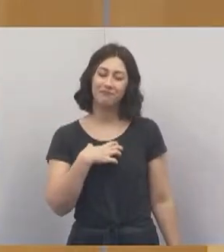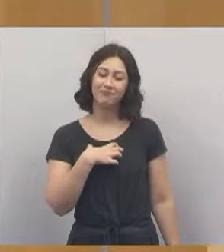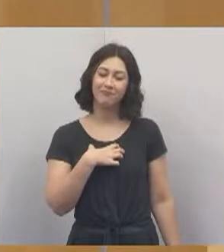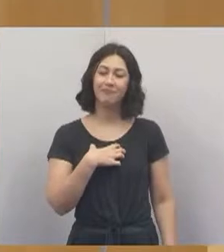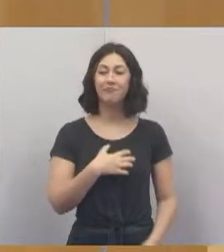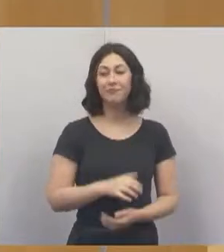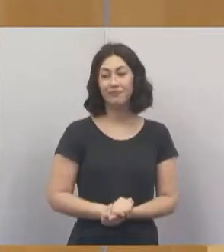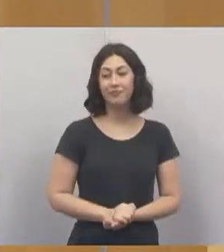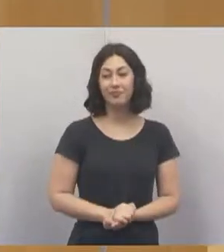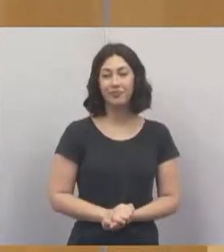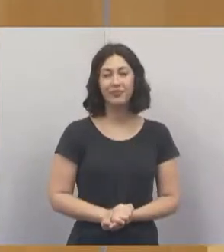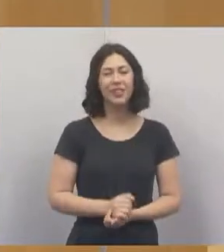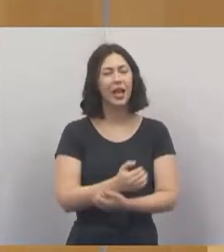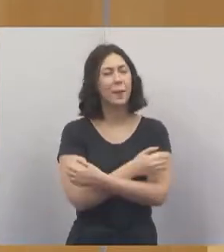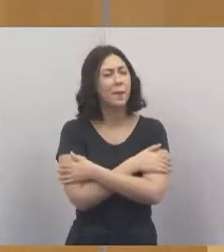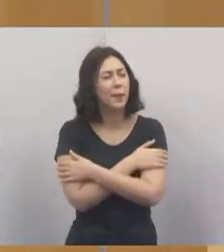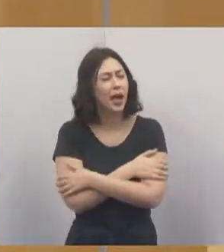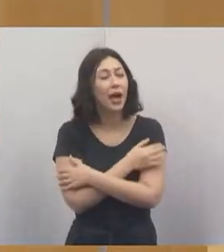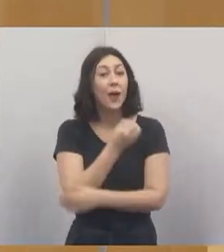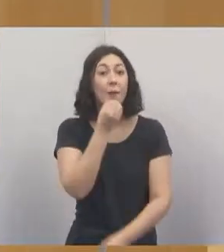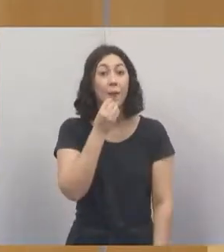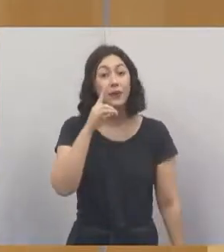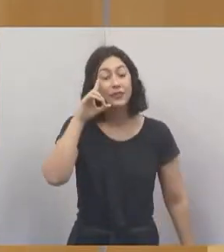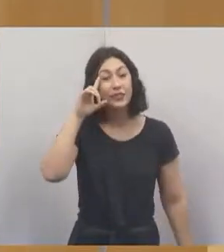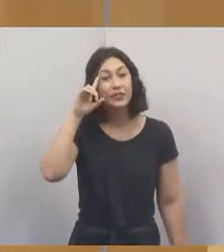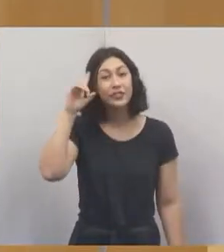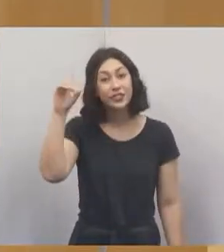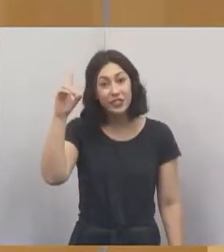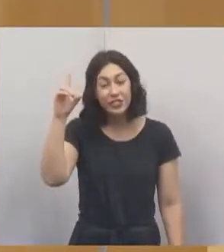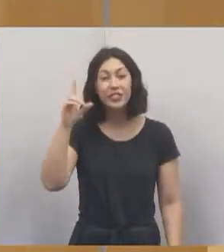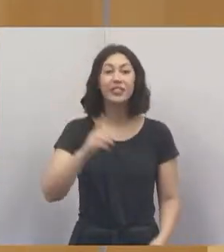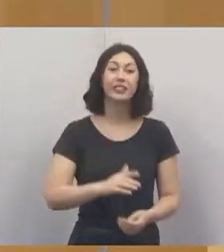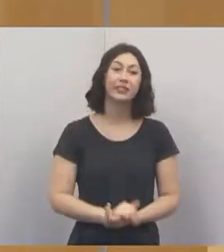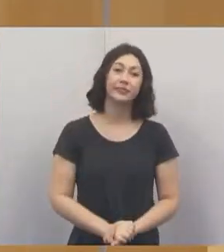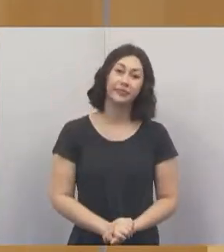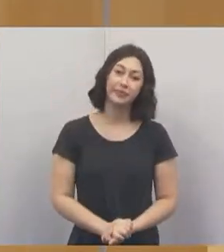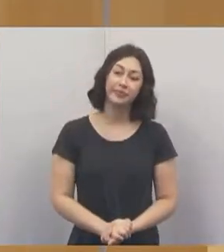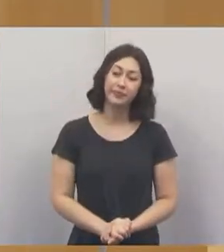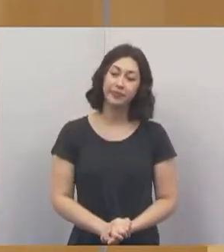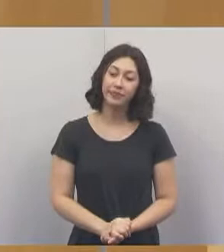com o coração. Cada abraço, cada bom dia, cada